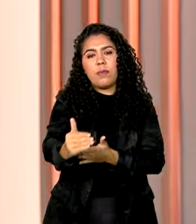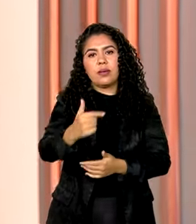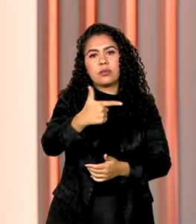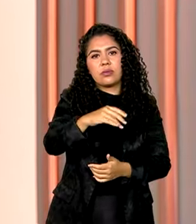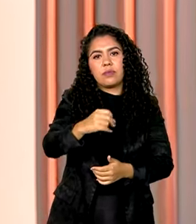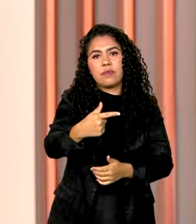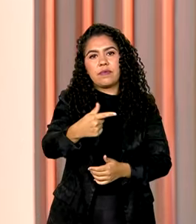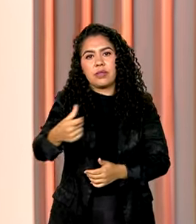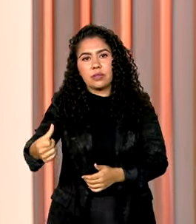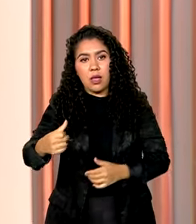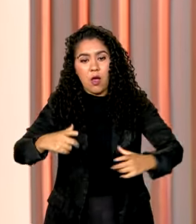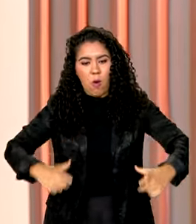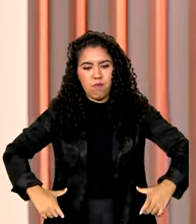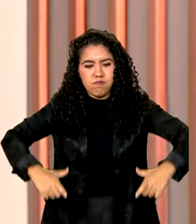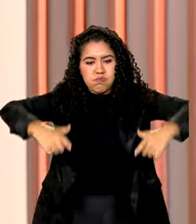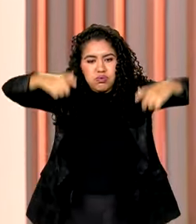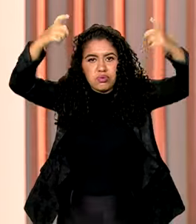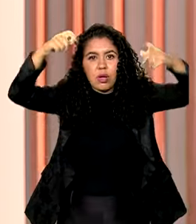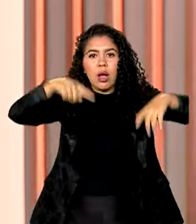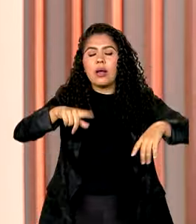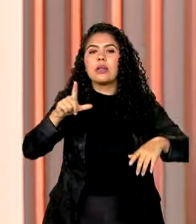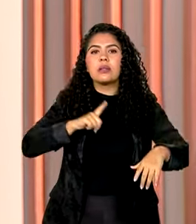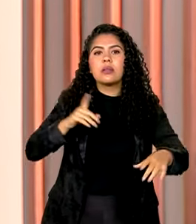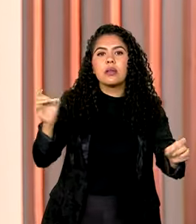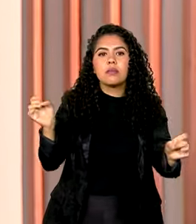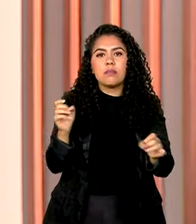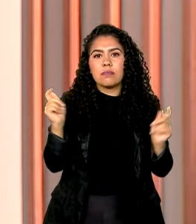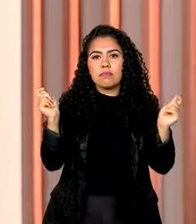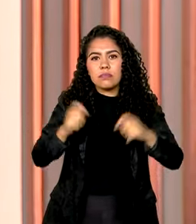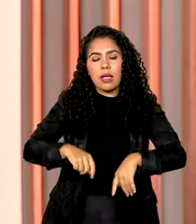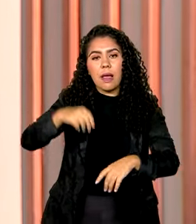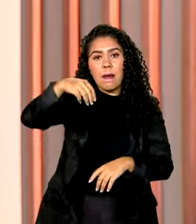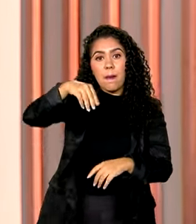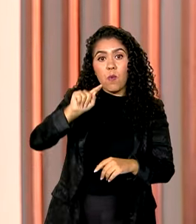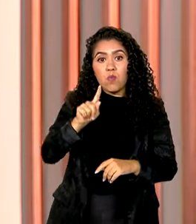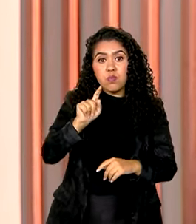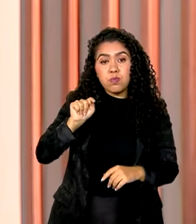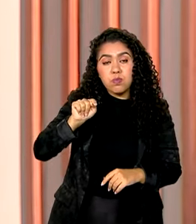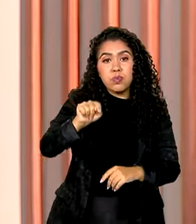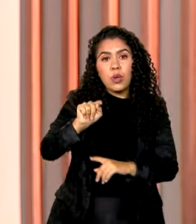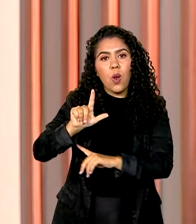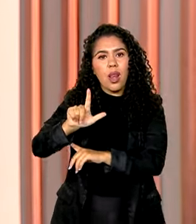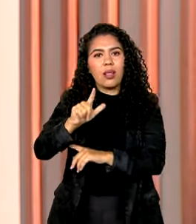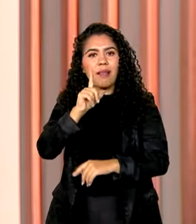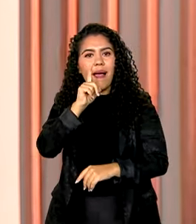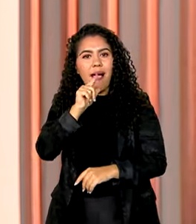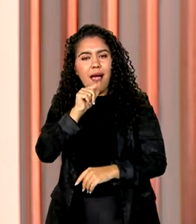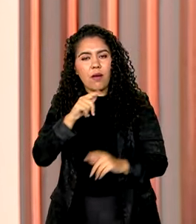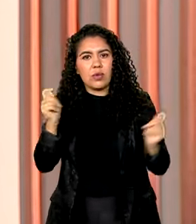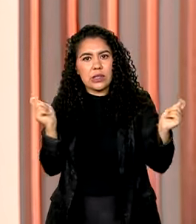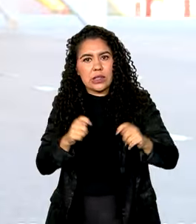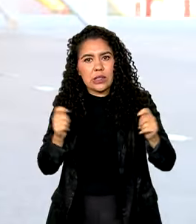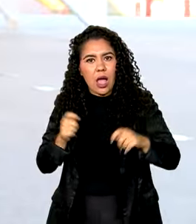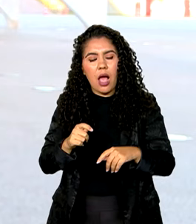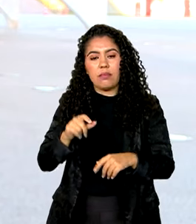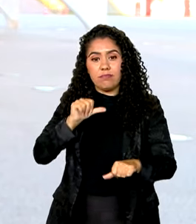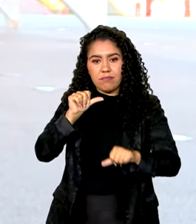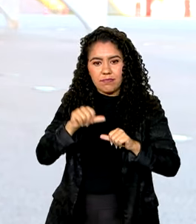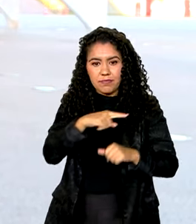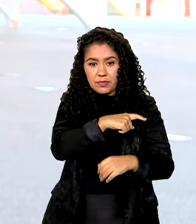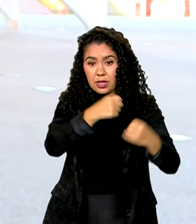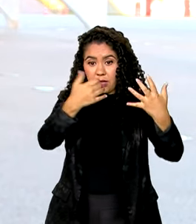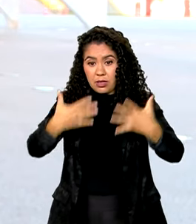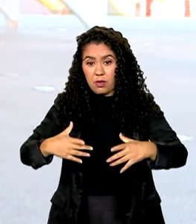usina terá capacidade de produzir até 1.000 litros de água própria para consumo por segundo. A nova usina